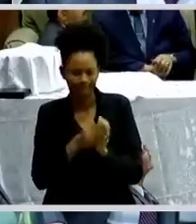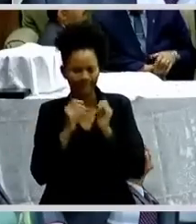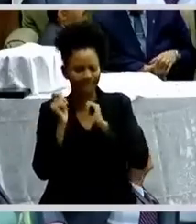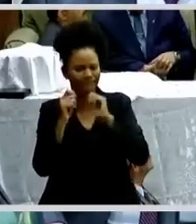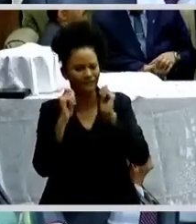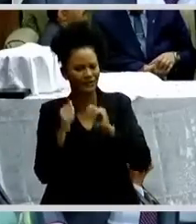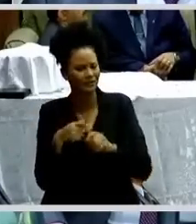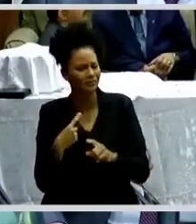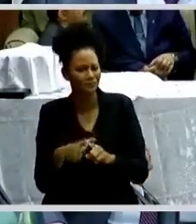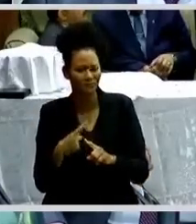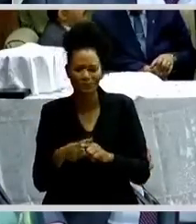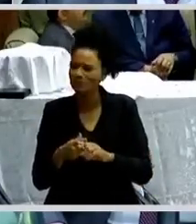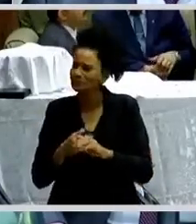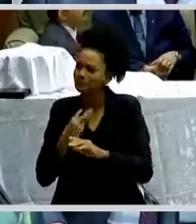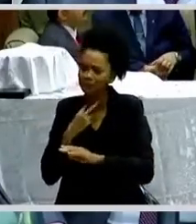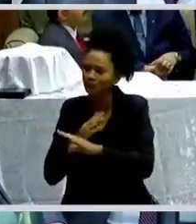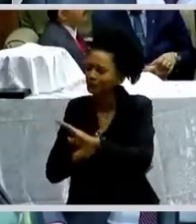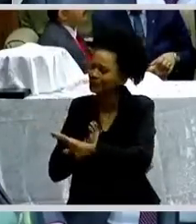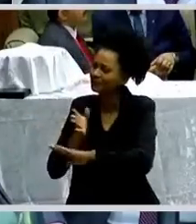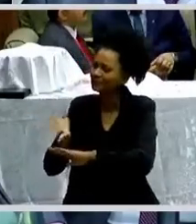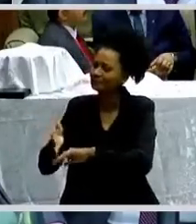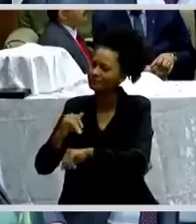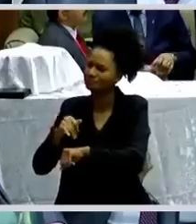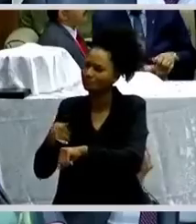Porque não podiam adorar em Jerusalém.